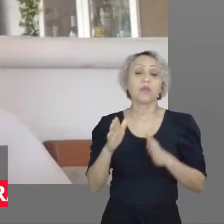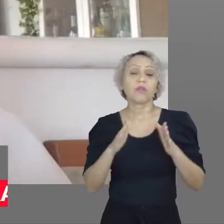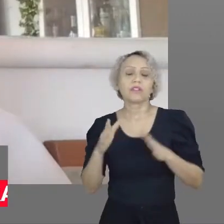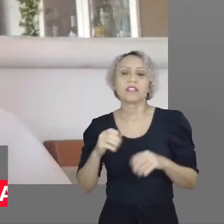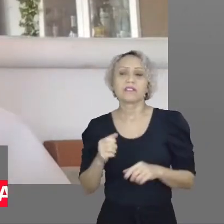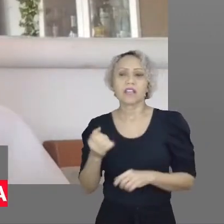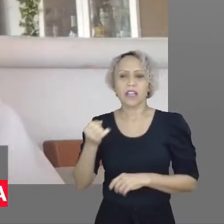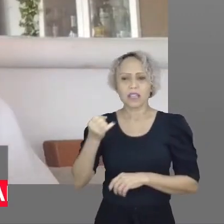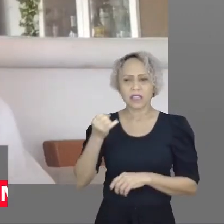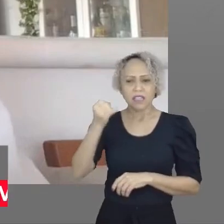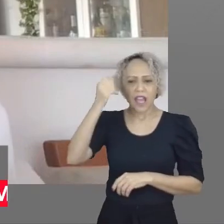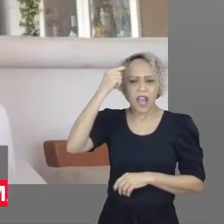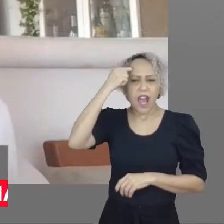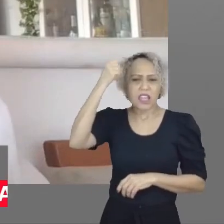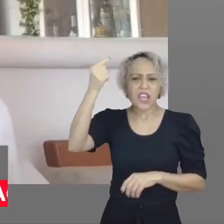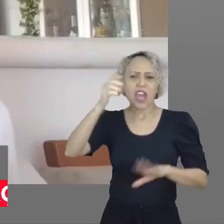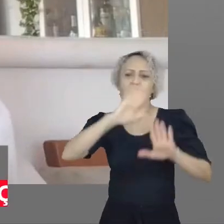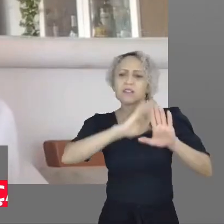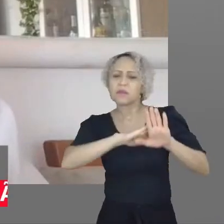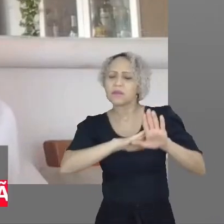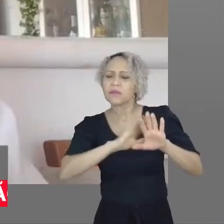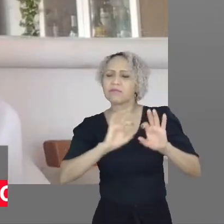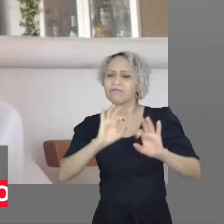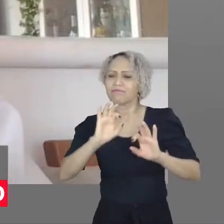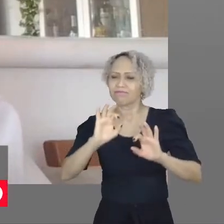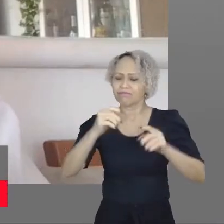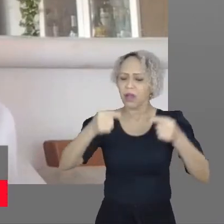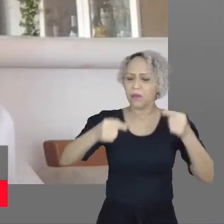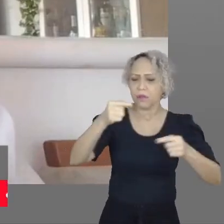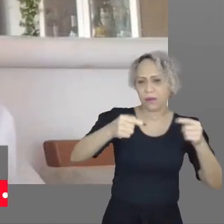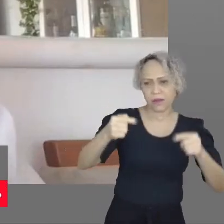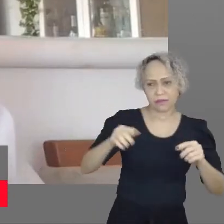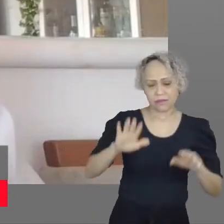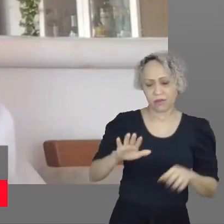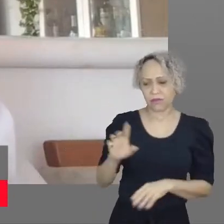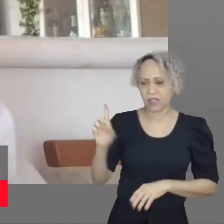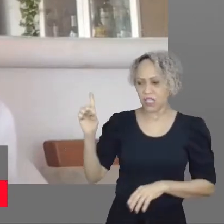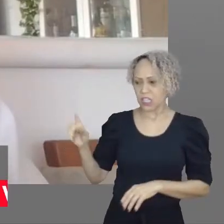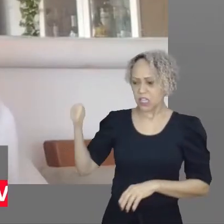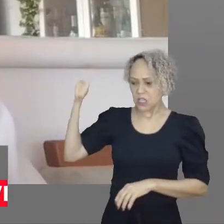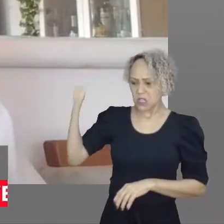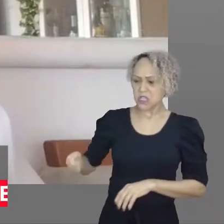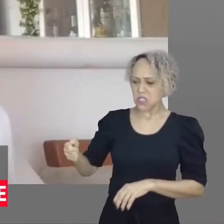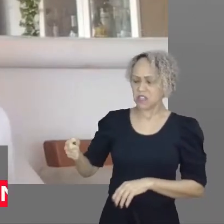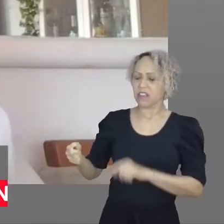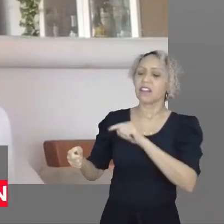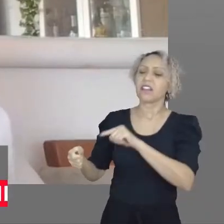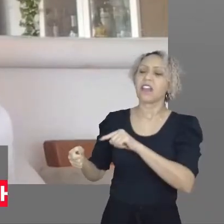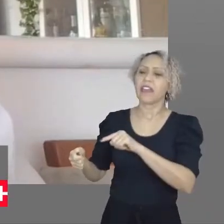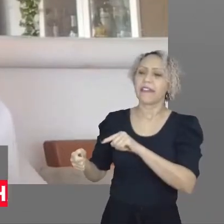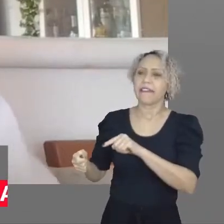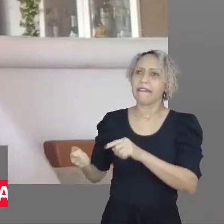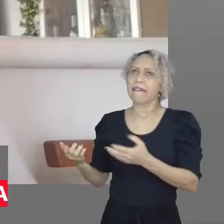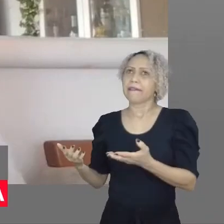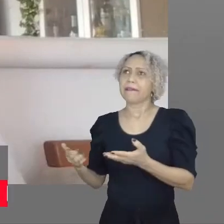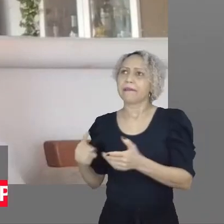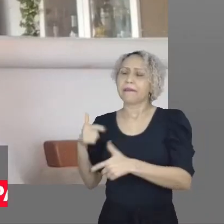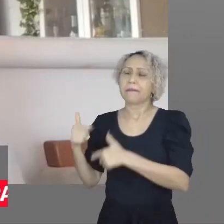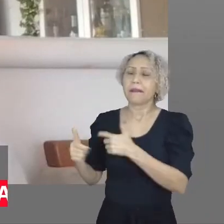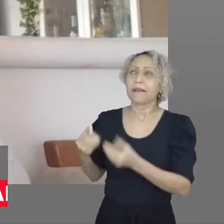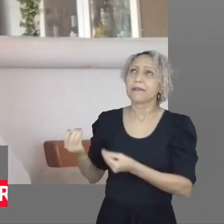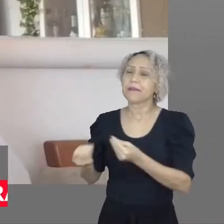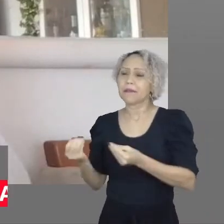da extrema-direita na perspectiva de polarizar o Brasil em detrimento da democracia, da solidariedade,